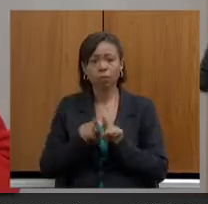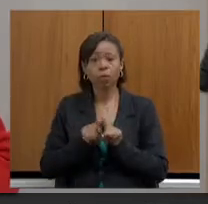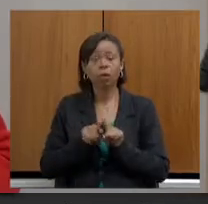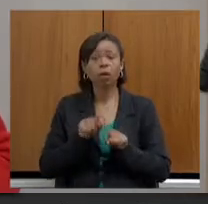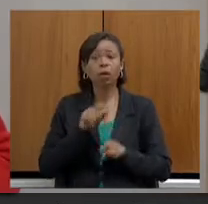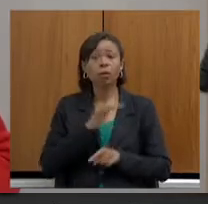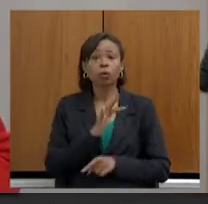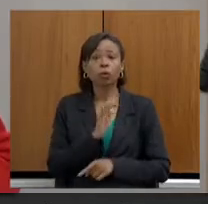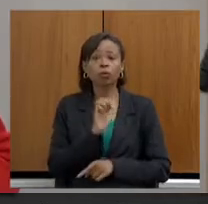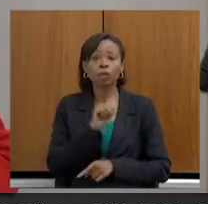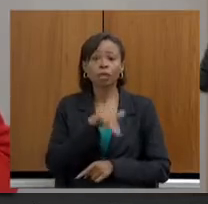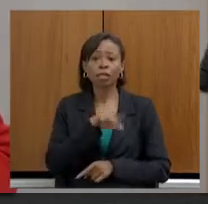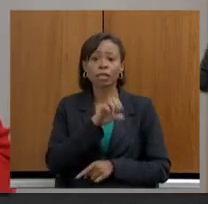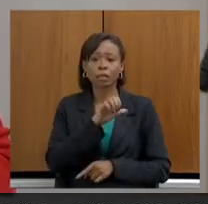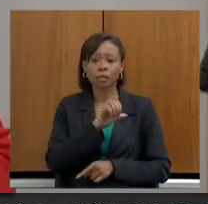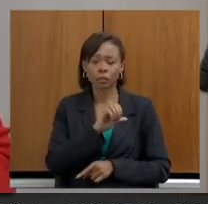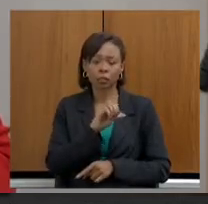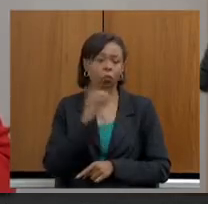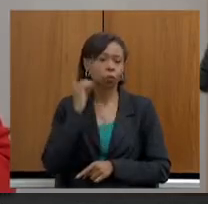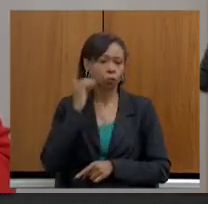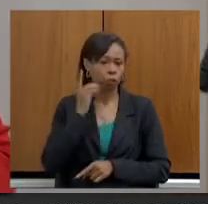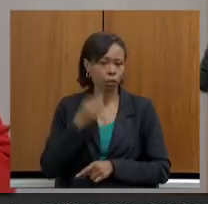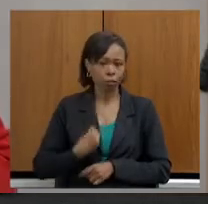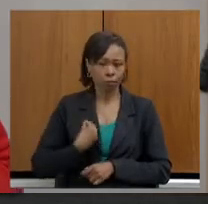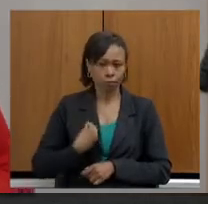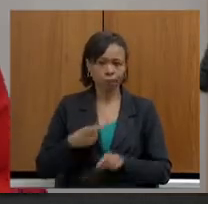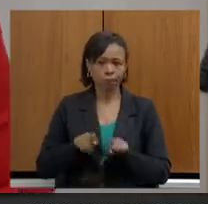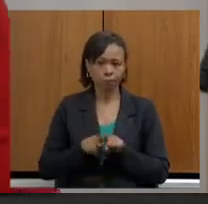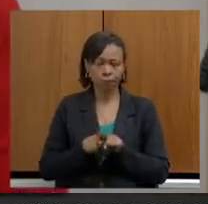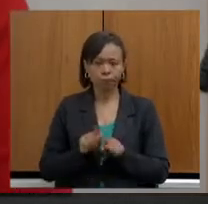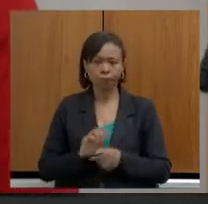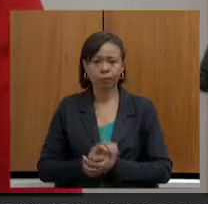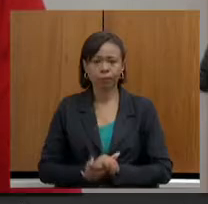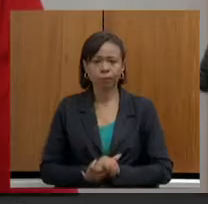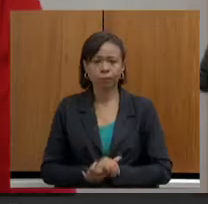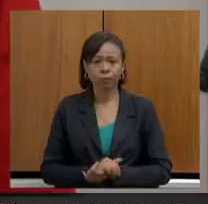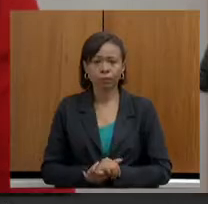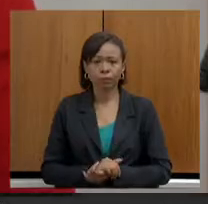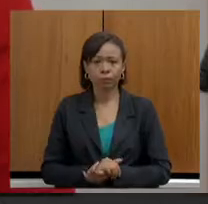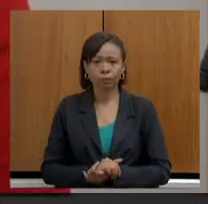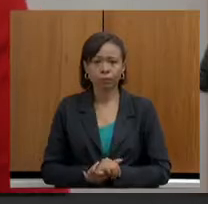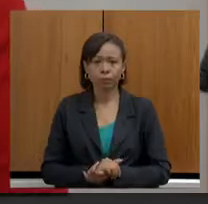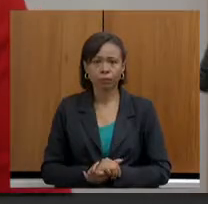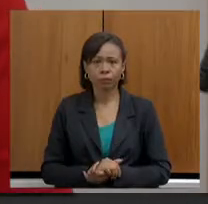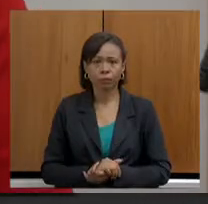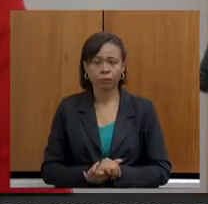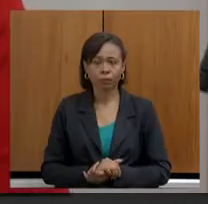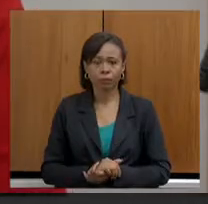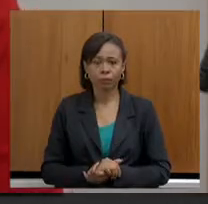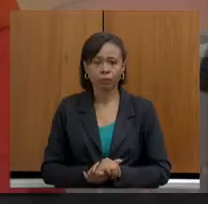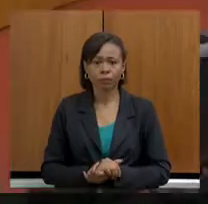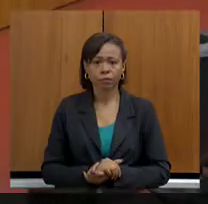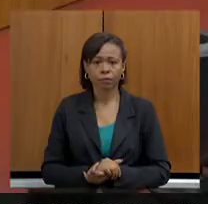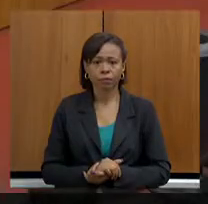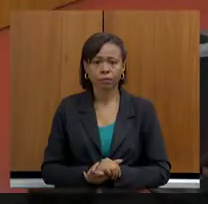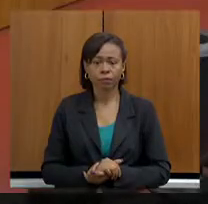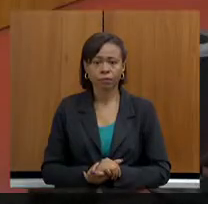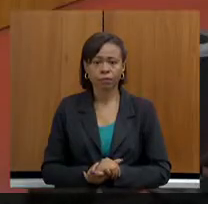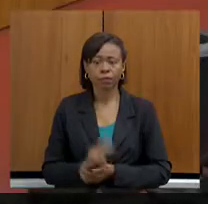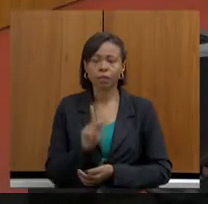Fernando Pacheco conosco também aqui na Assembleia fiscaliza Bom dia